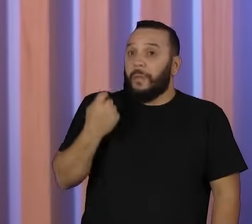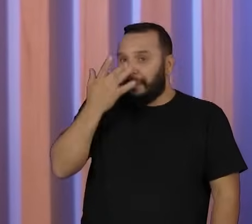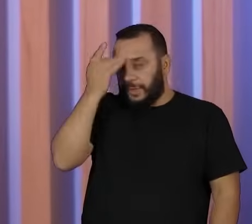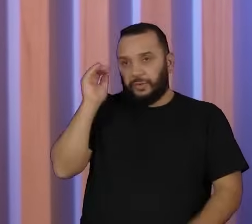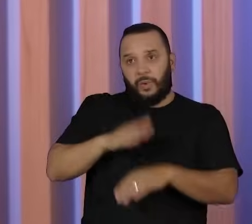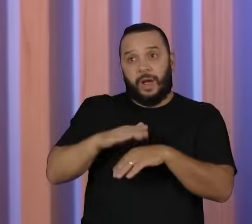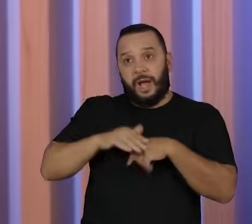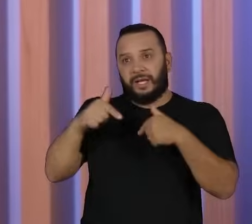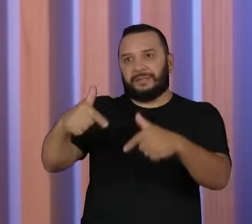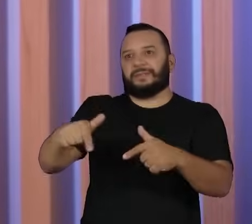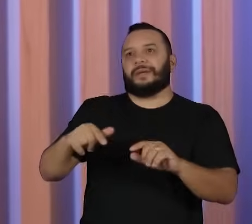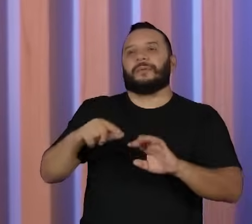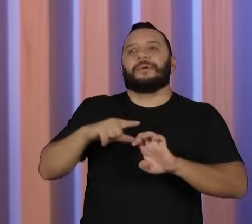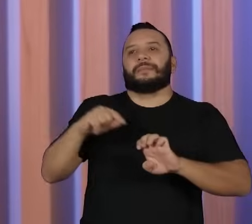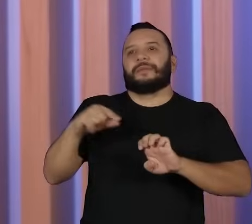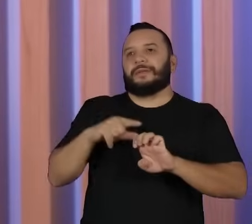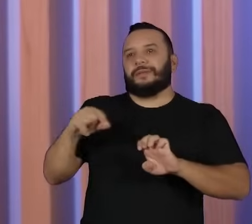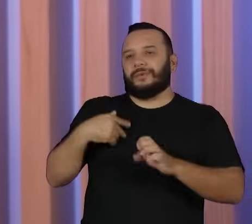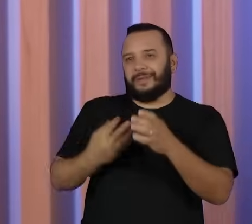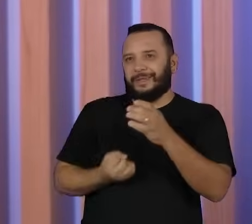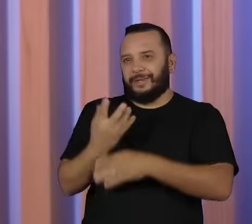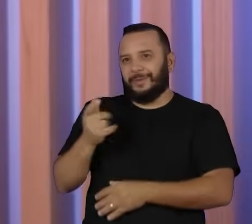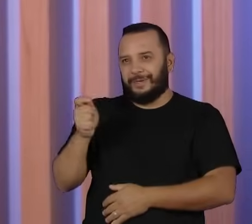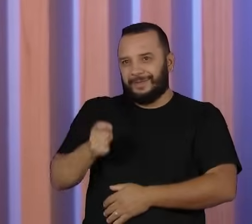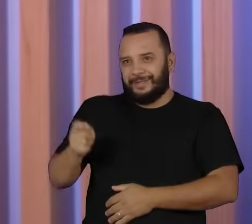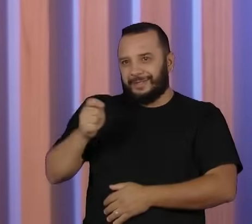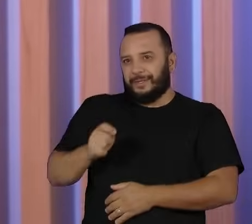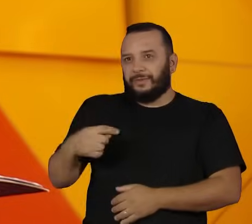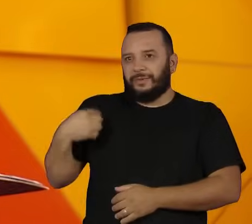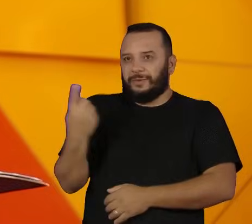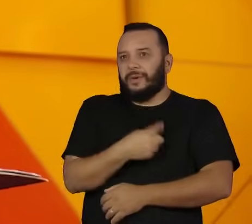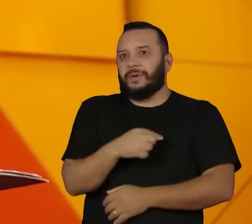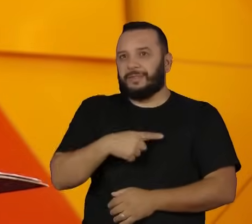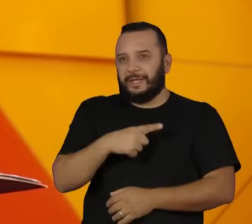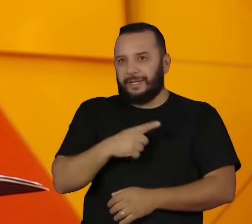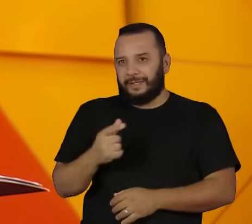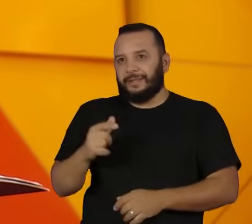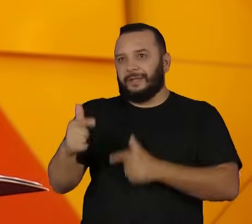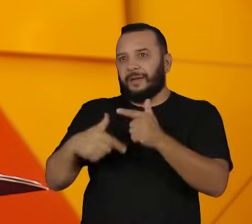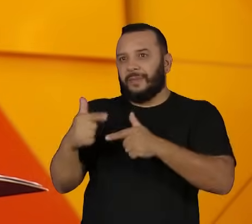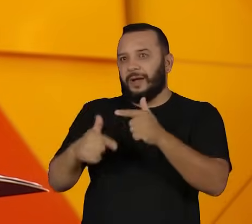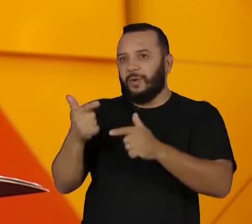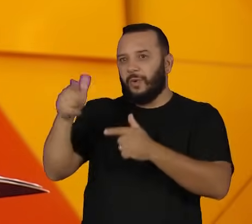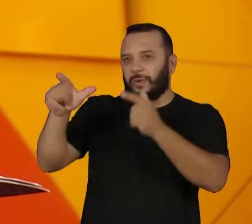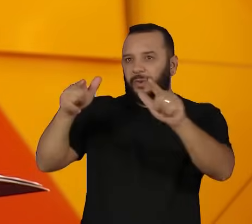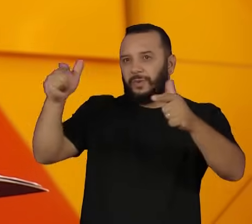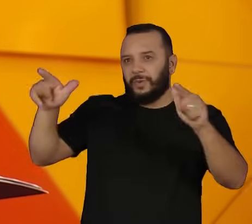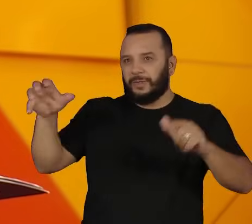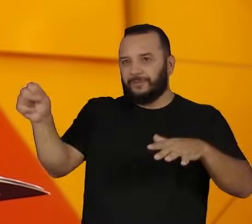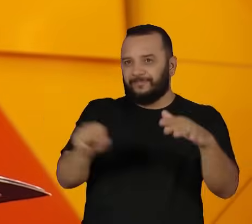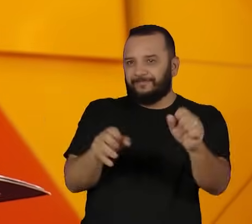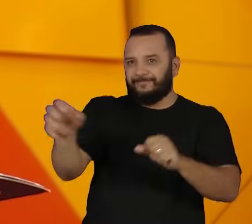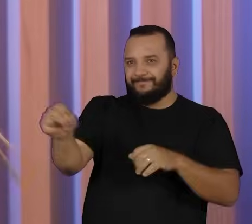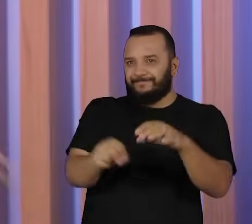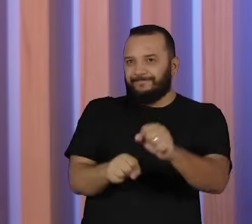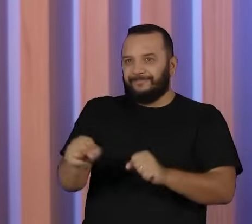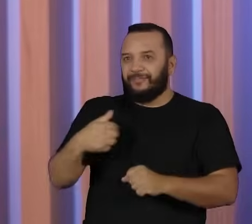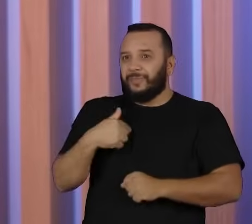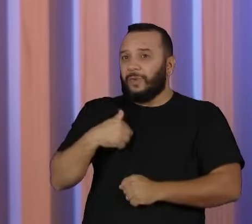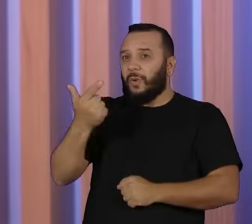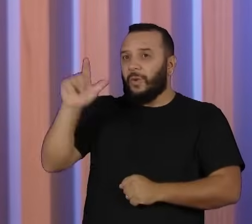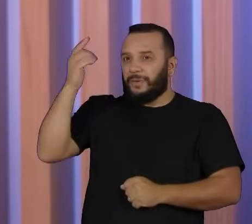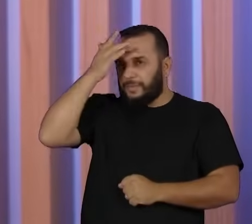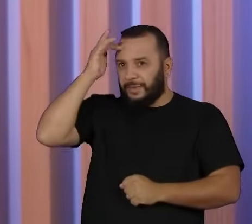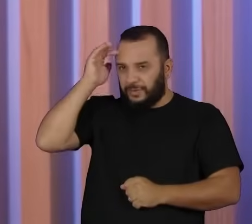iniciativa empreendedora e cria essa cooperativa, mas a gente emprega outras pessoas. Sim. Outras pessoas que até então poderiam nem estar no nosso